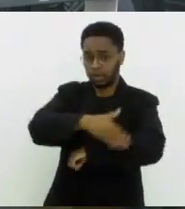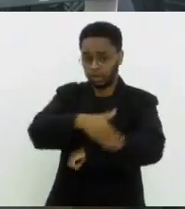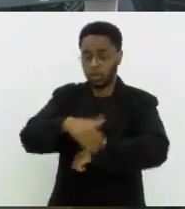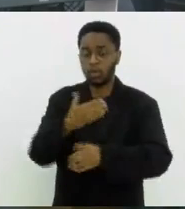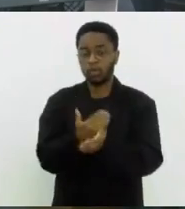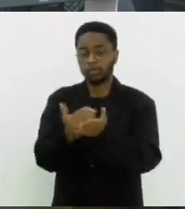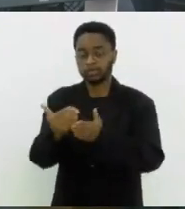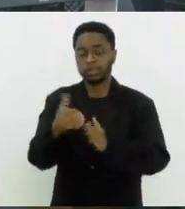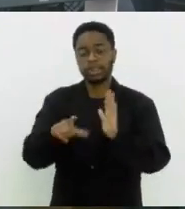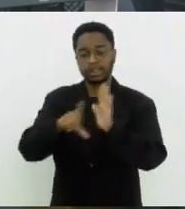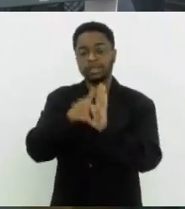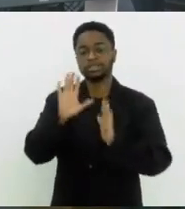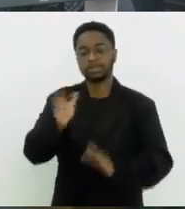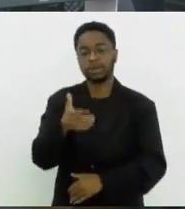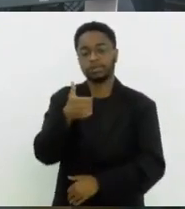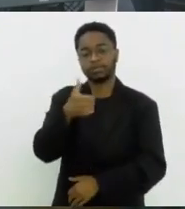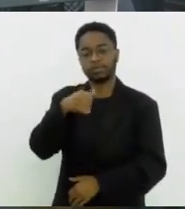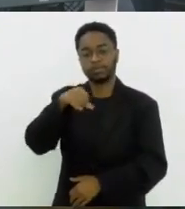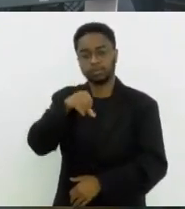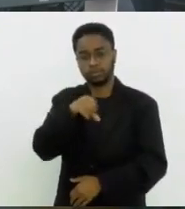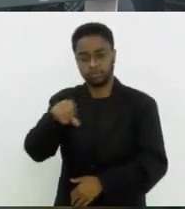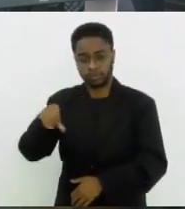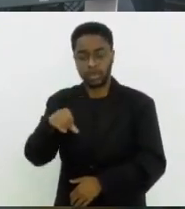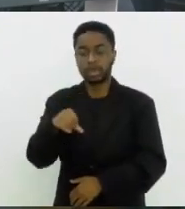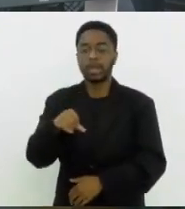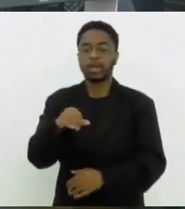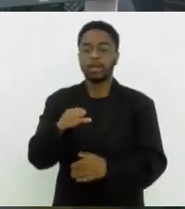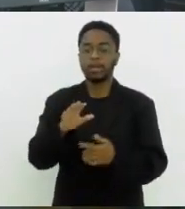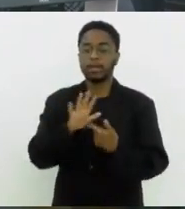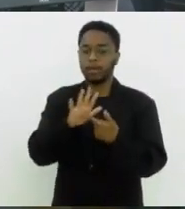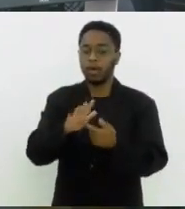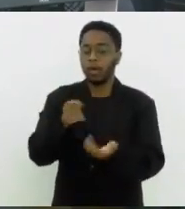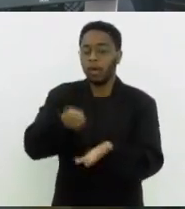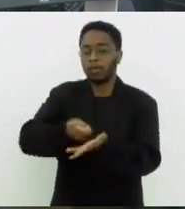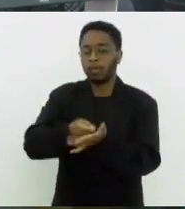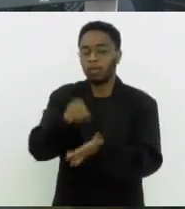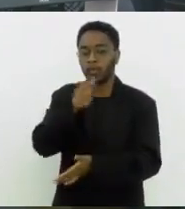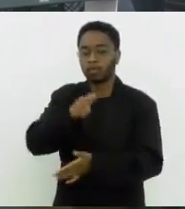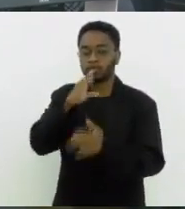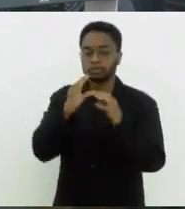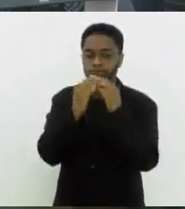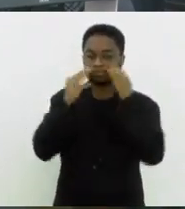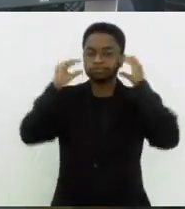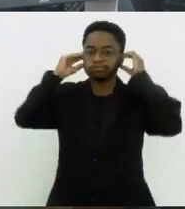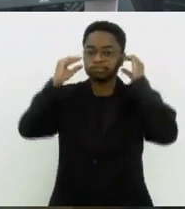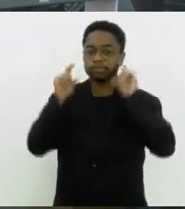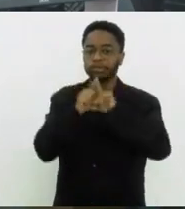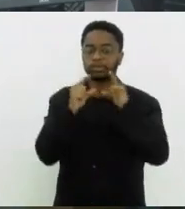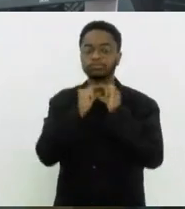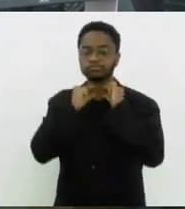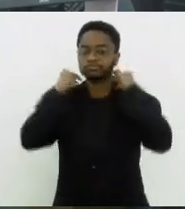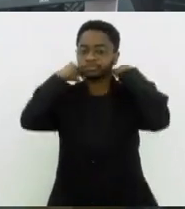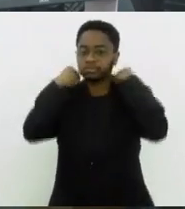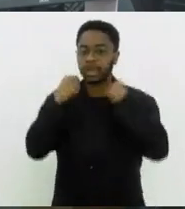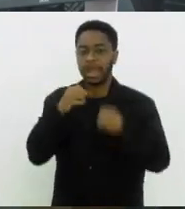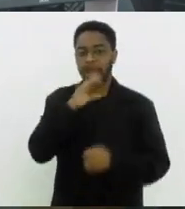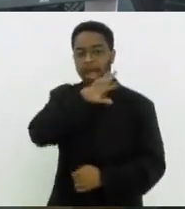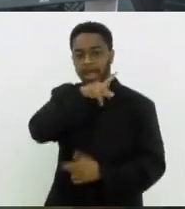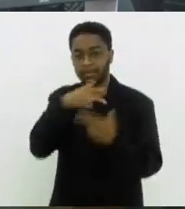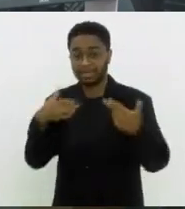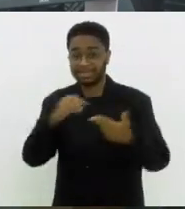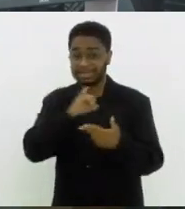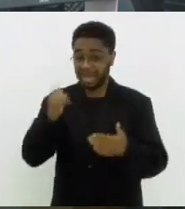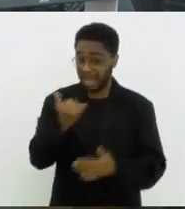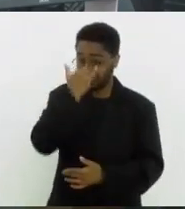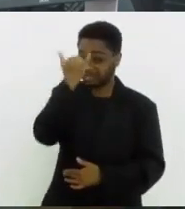foi ampliada em 2005, que determina o uso de focinheira e coleira nesses animais. Em casos de acidentes, os donos